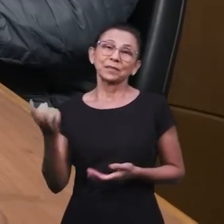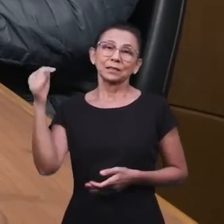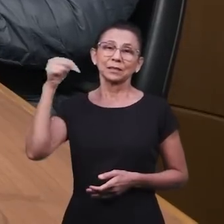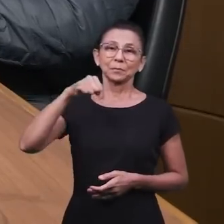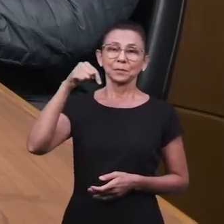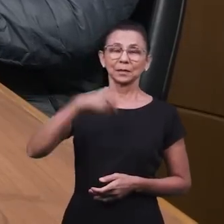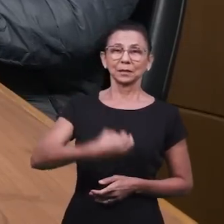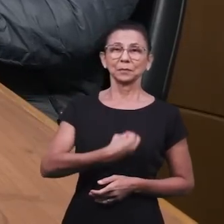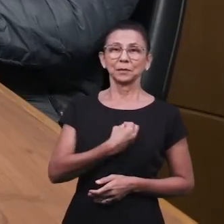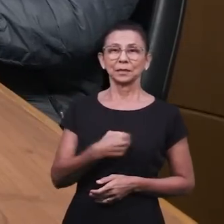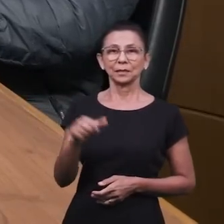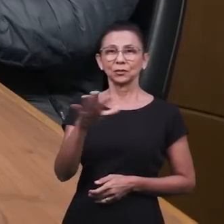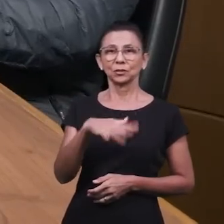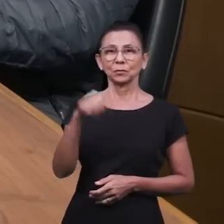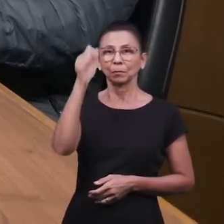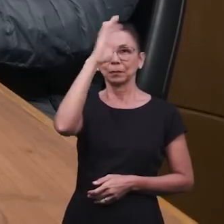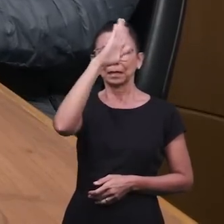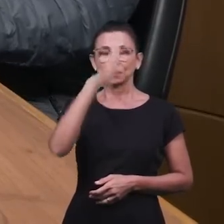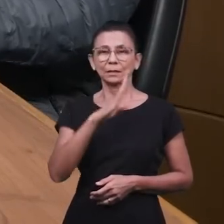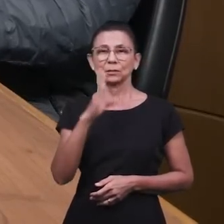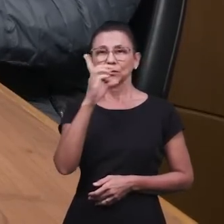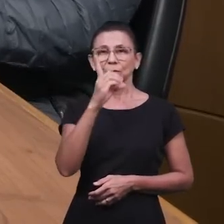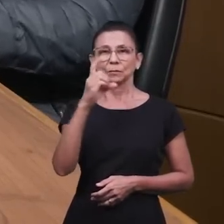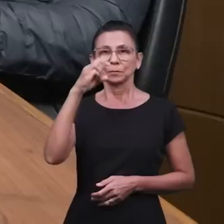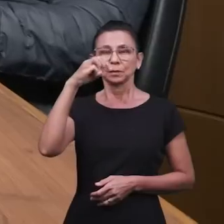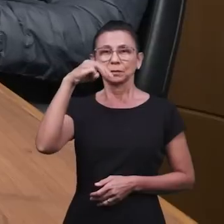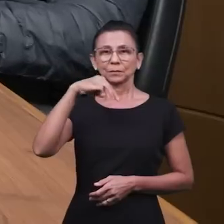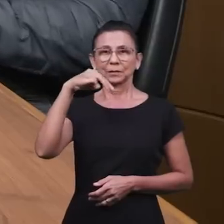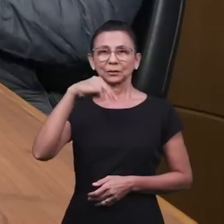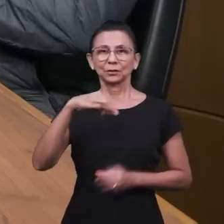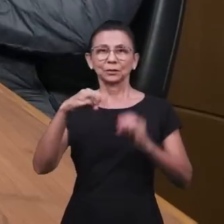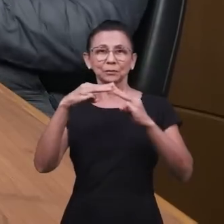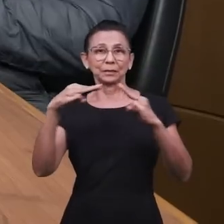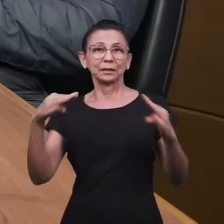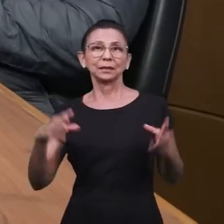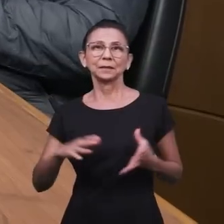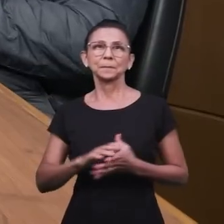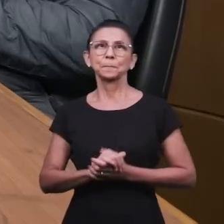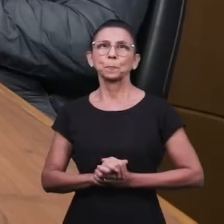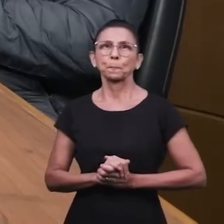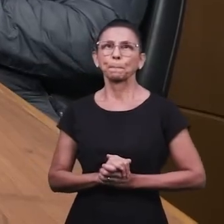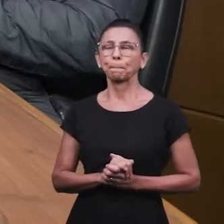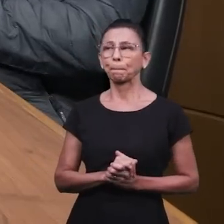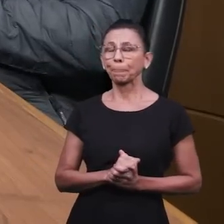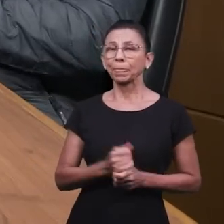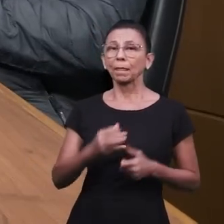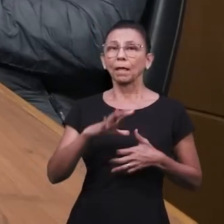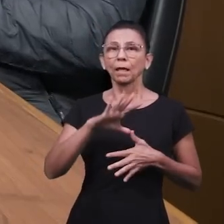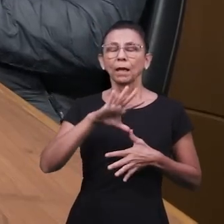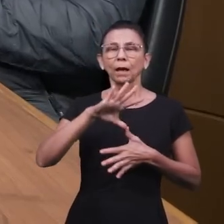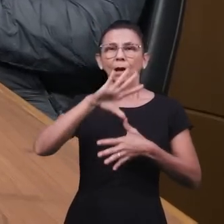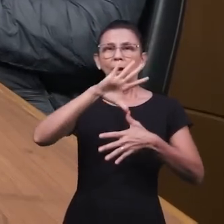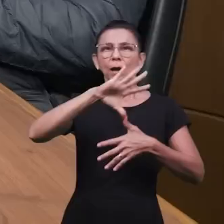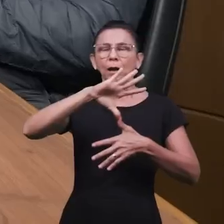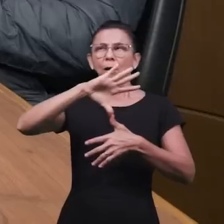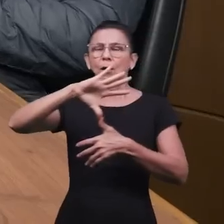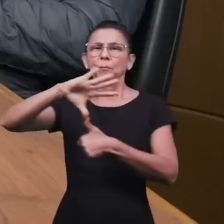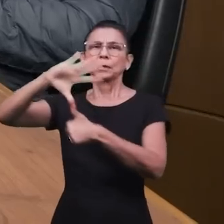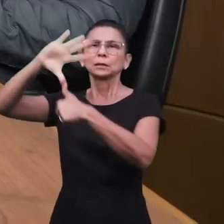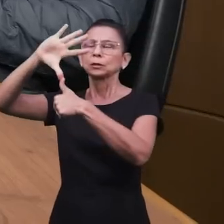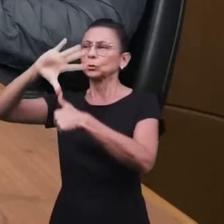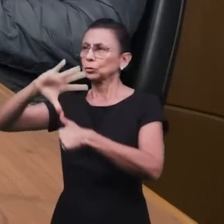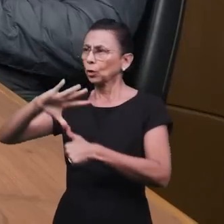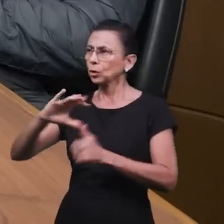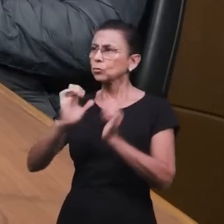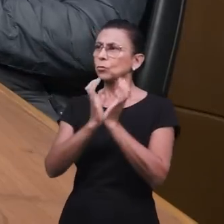Domingo Martins, participando desse evento maravilhoso que está acontecendo esses dias. Tivemos um grupo bom da América do Norte aqui. Sim,